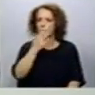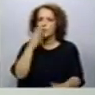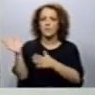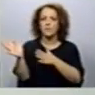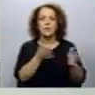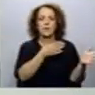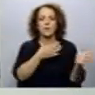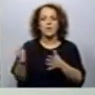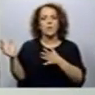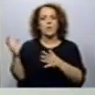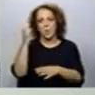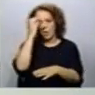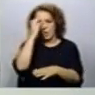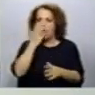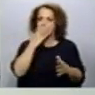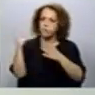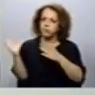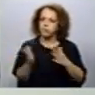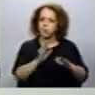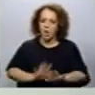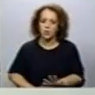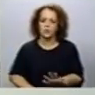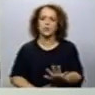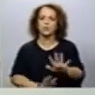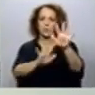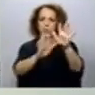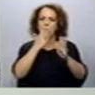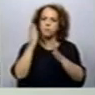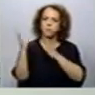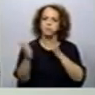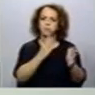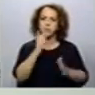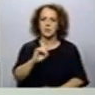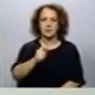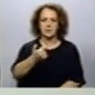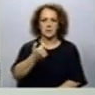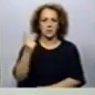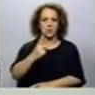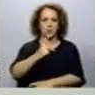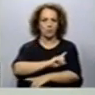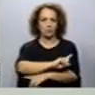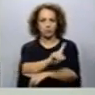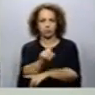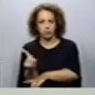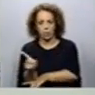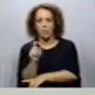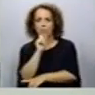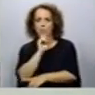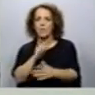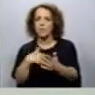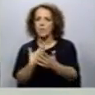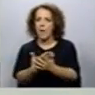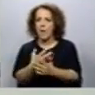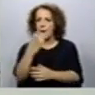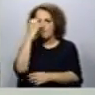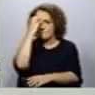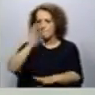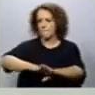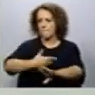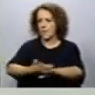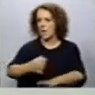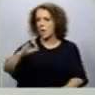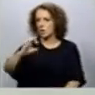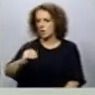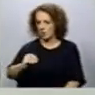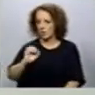a forte do quadrante sul, a superar com rajadas até 65 km por hora e que poderão atingir os 80 km por hora no grupo